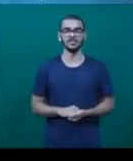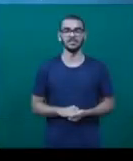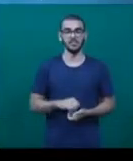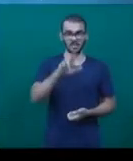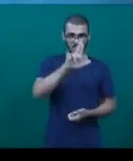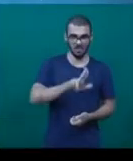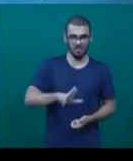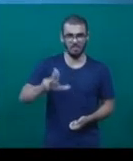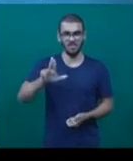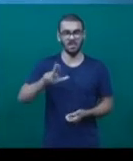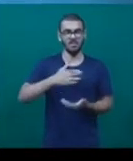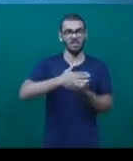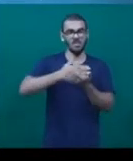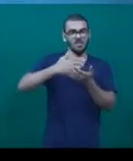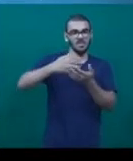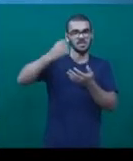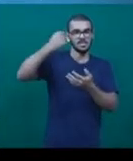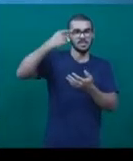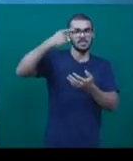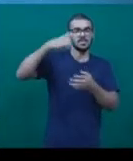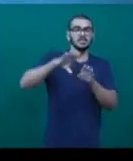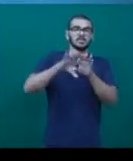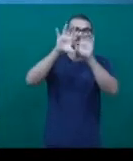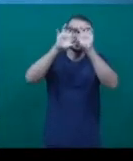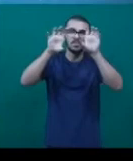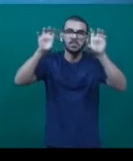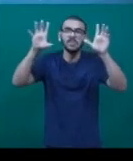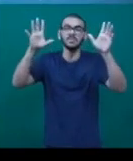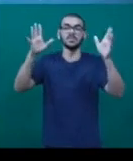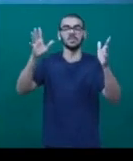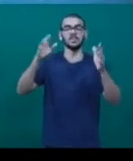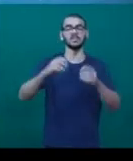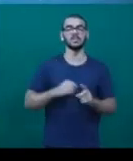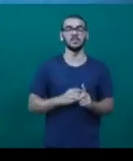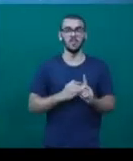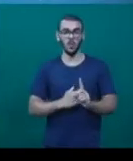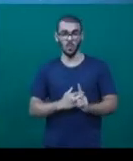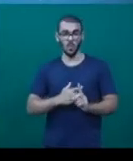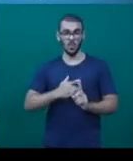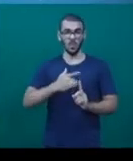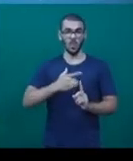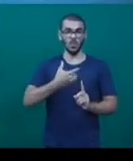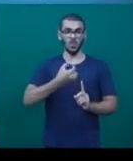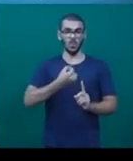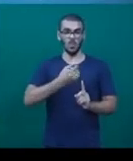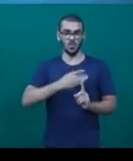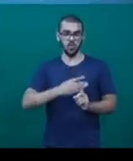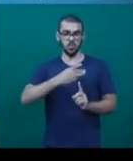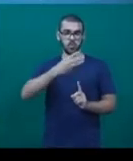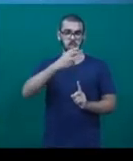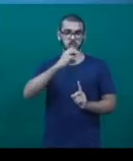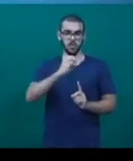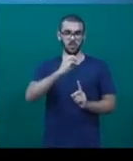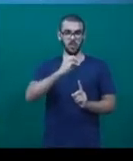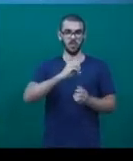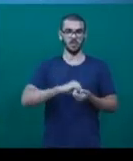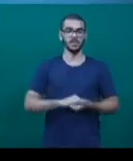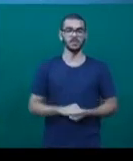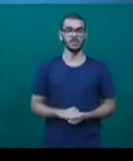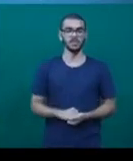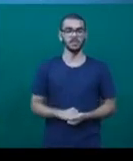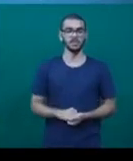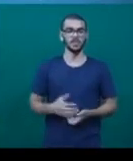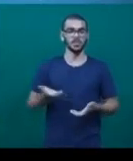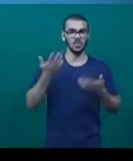Em Uberlândia, o dia começa com sol e algumas nuvens. A temperatura é alta, mínima de 20 e máxima de 30 graus. Tempo